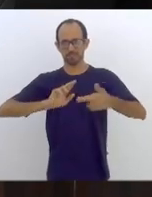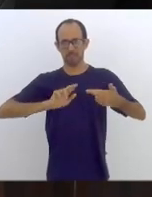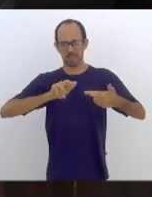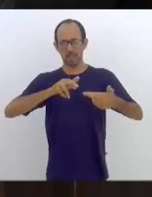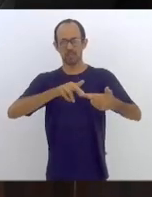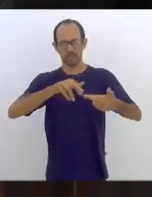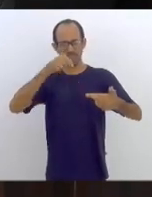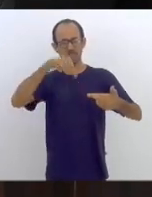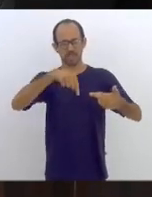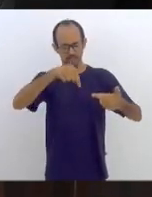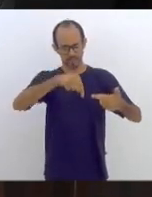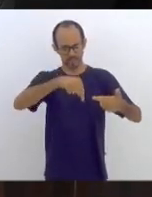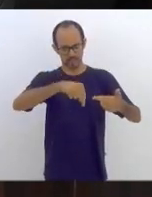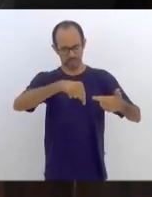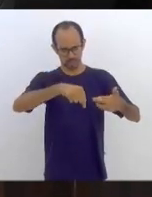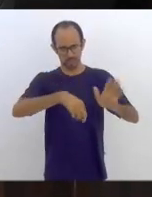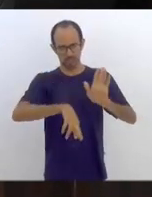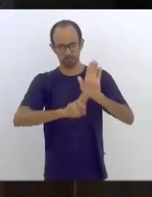referenciadas aqui nessa mulher.